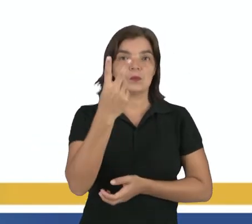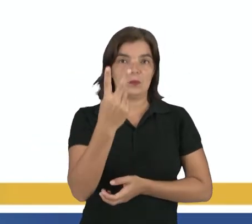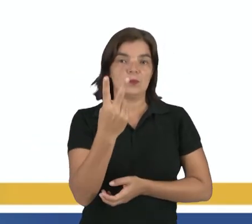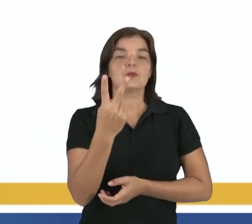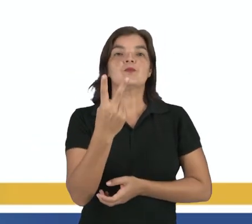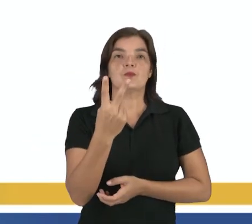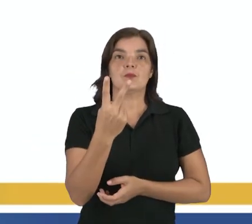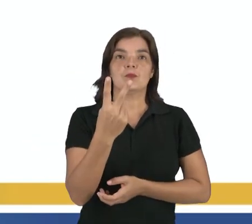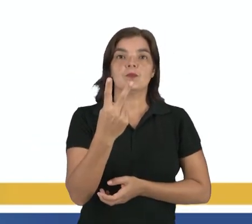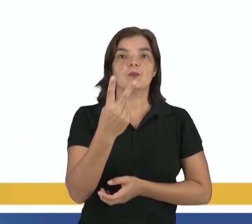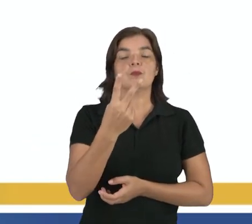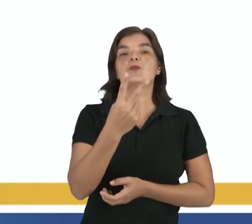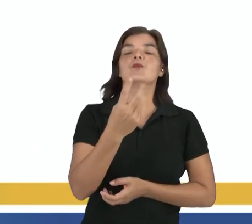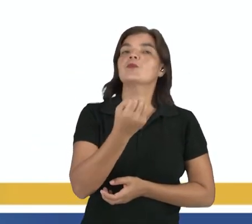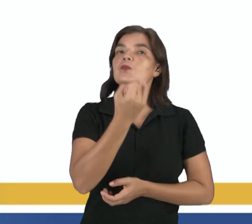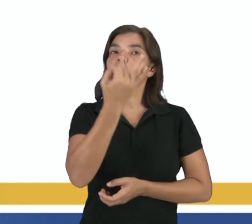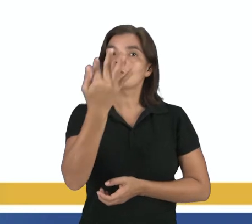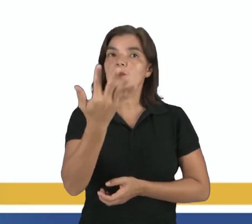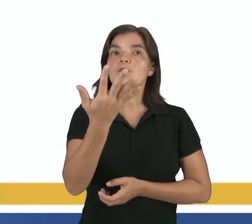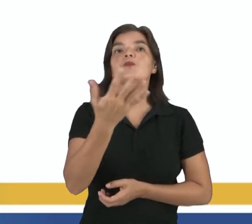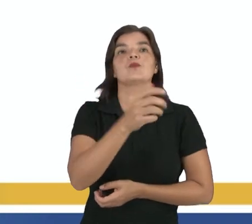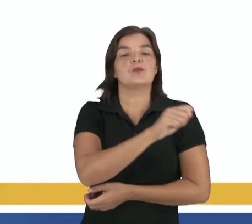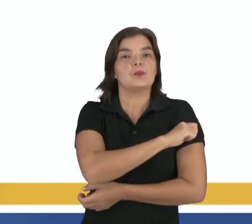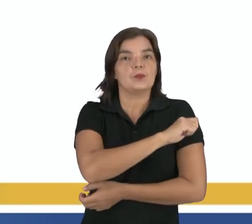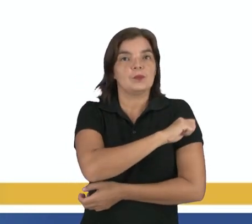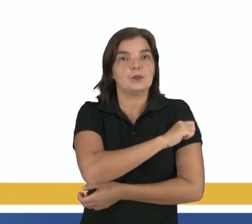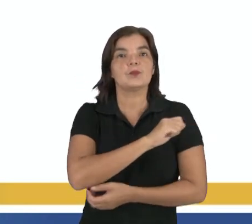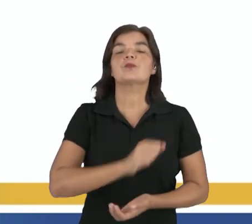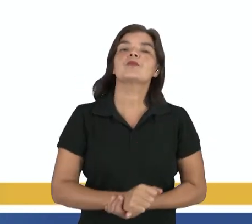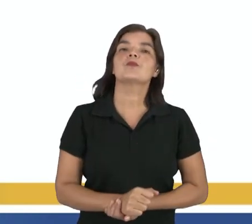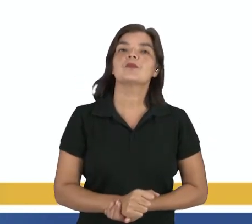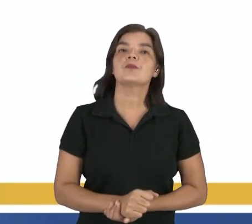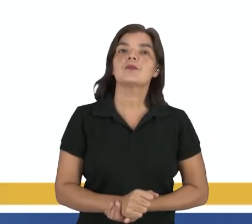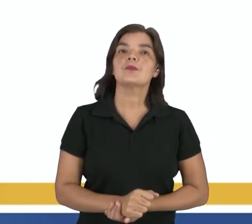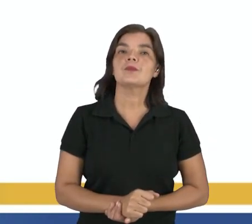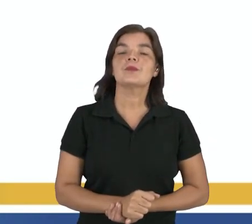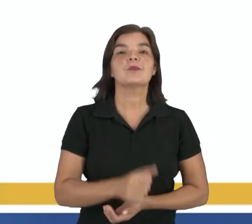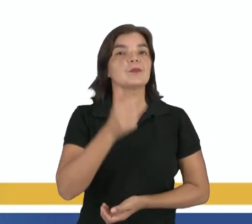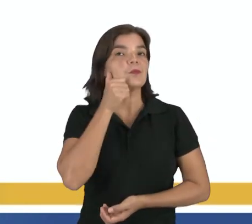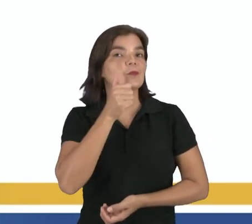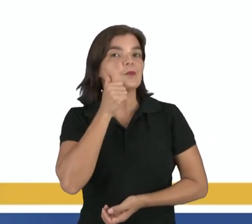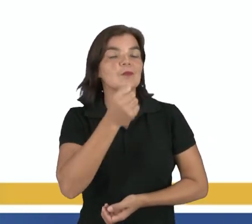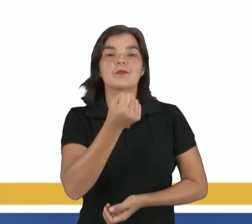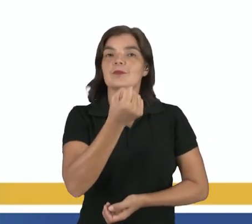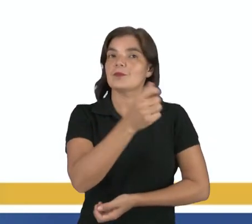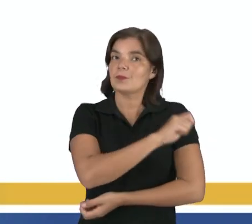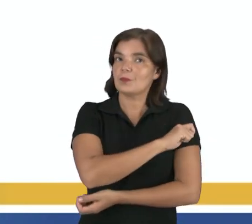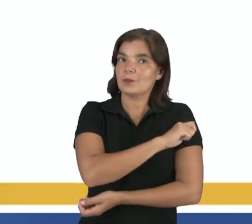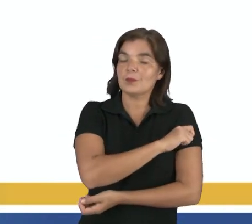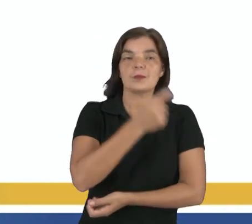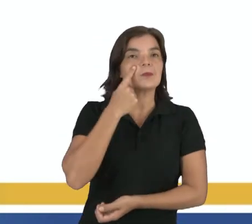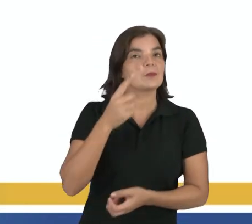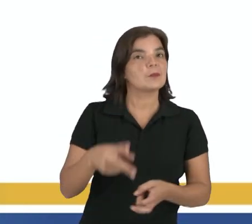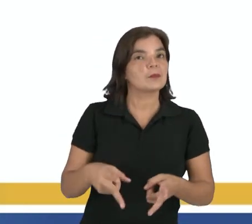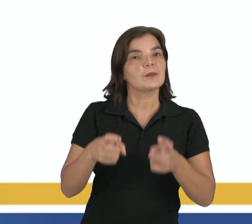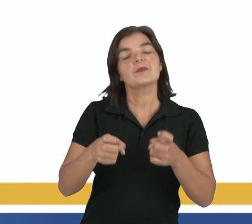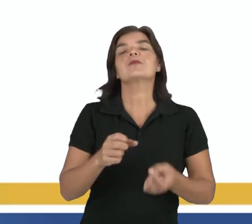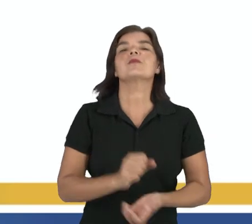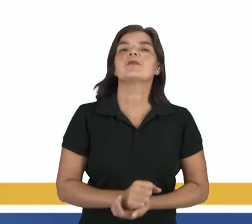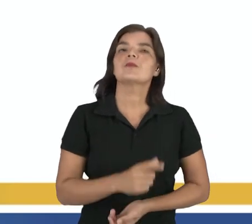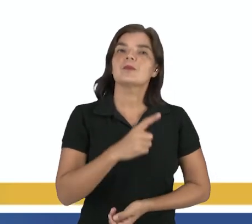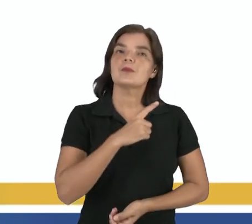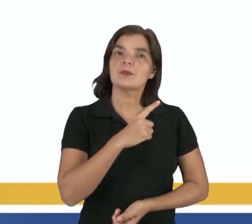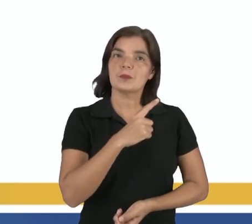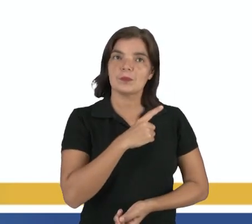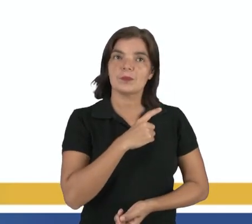duas entradas, um para o quantitativo de alunos e outro para o quantitativo de alunas. E aí vocês vão perceber que nós